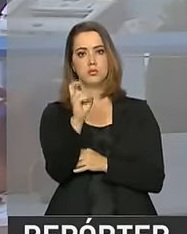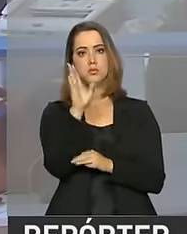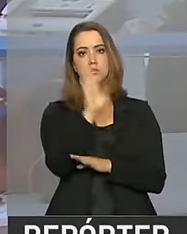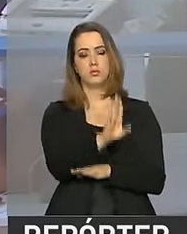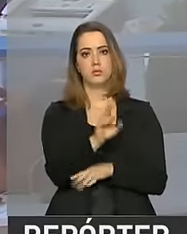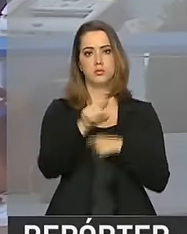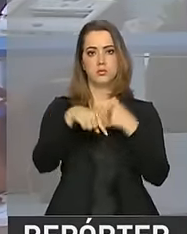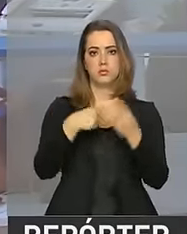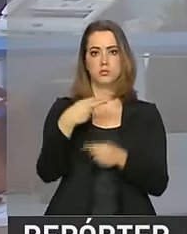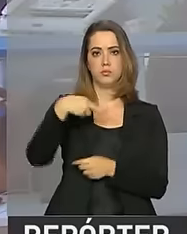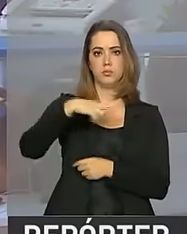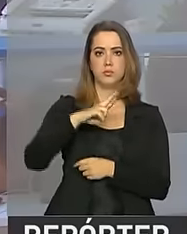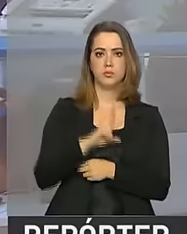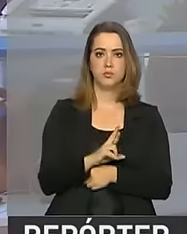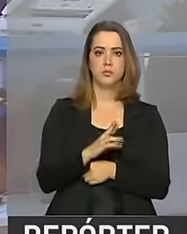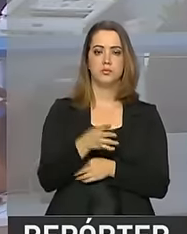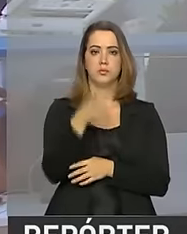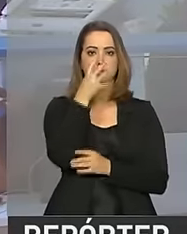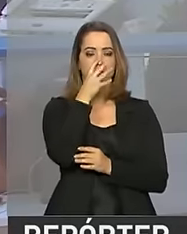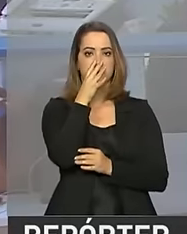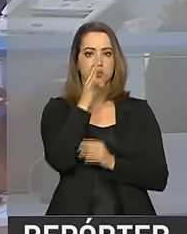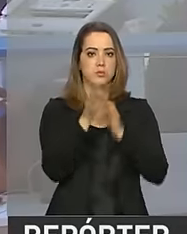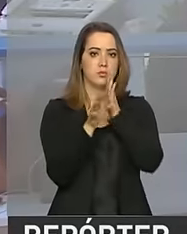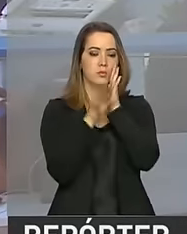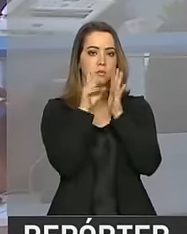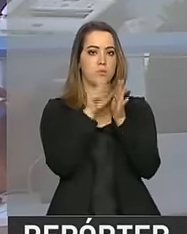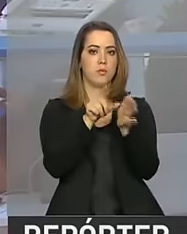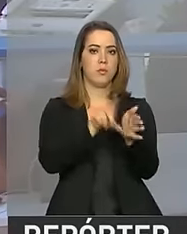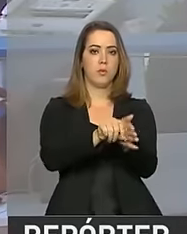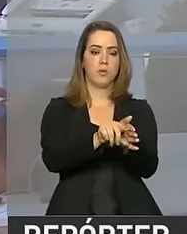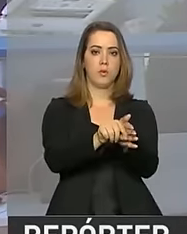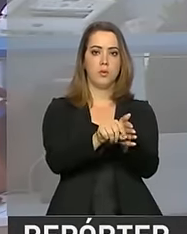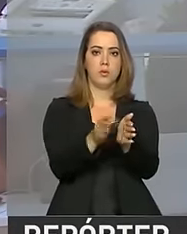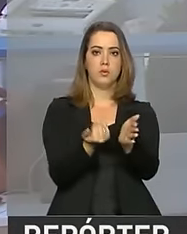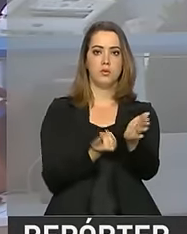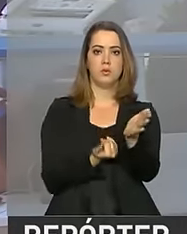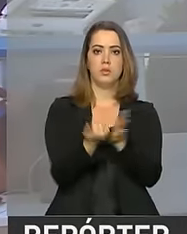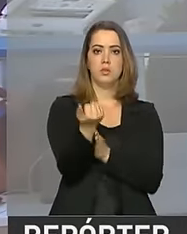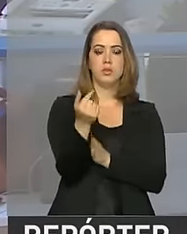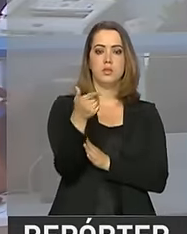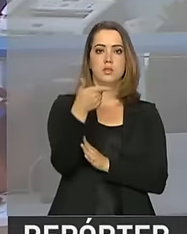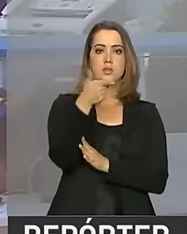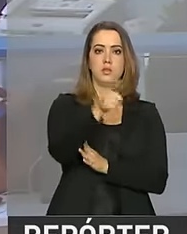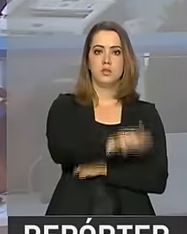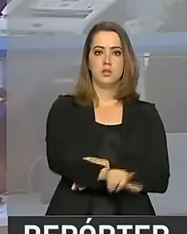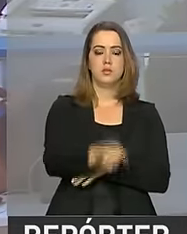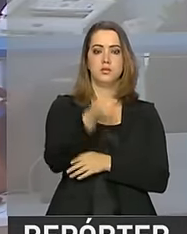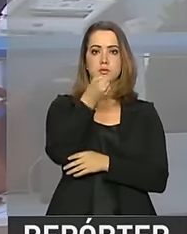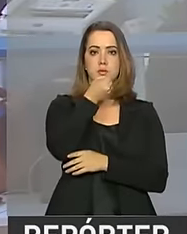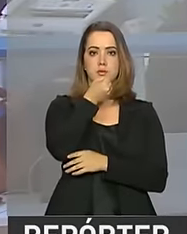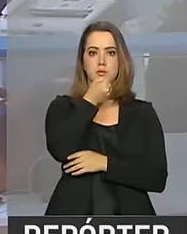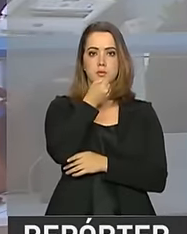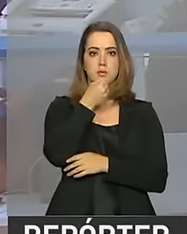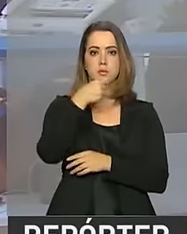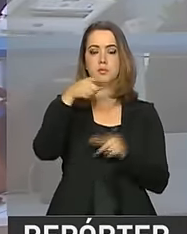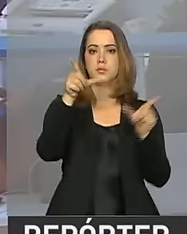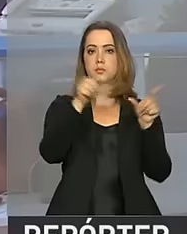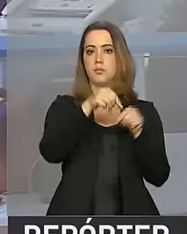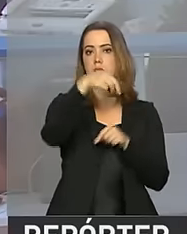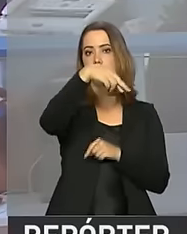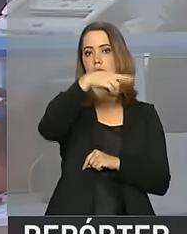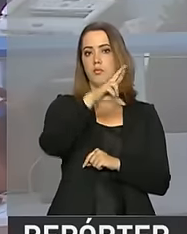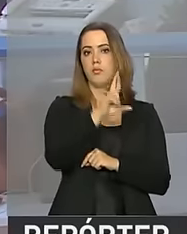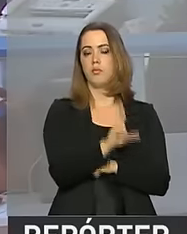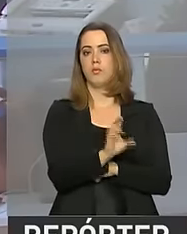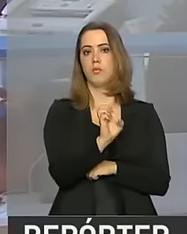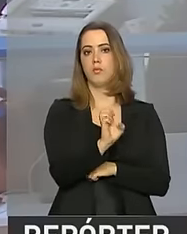da tarde na próxima edição do Repórter NBR. Acompanhe também as novidades em nossas redes sociais. Veja agora a reapresentação